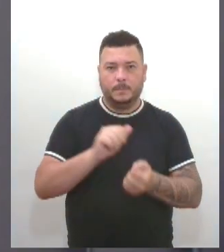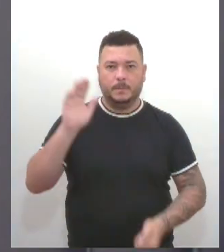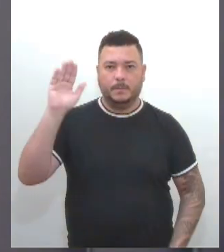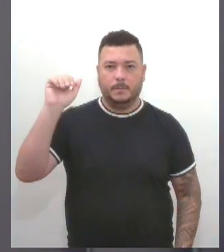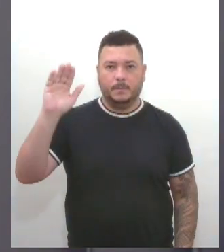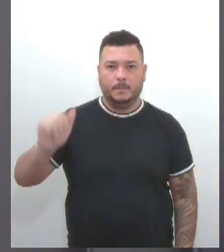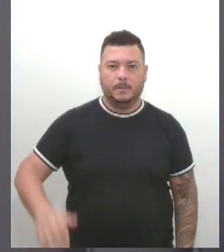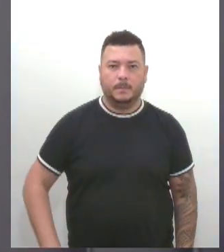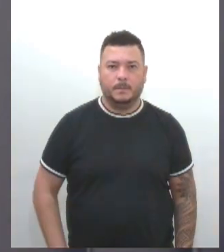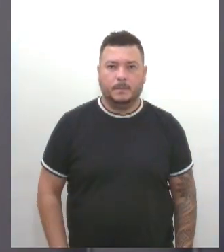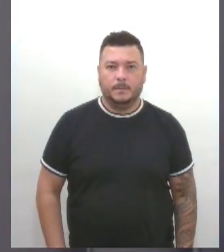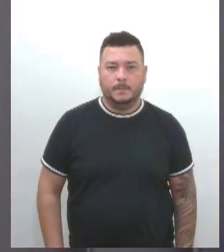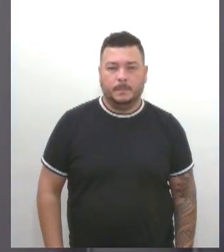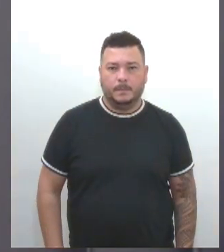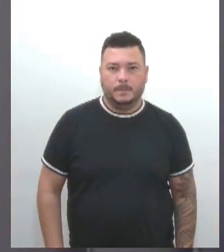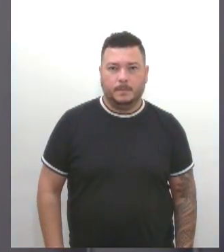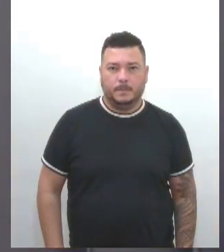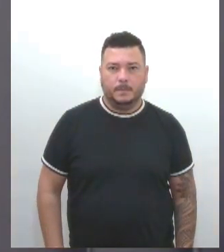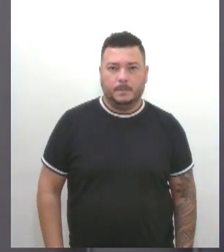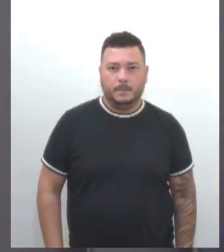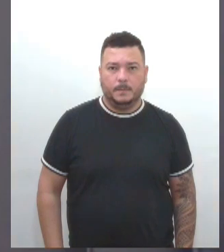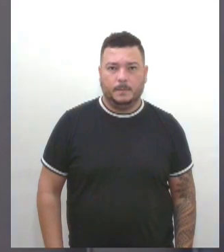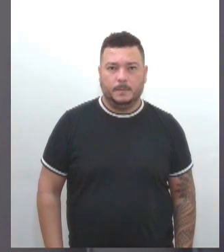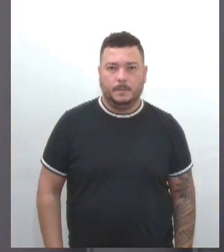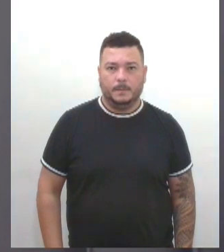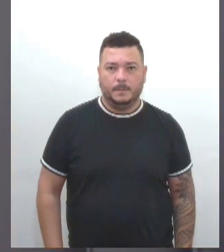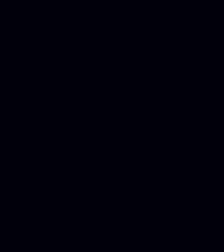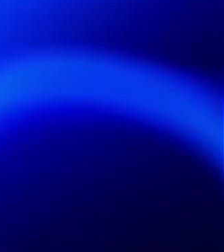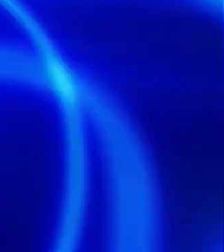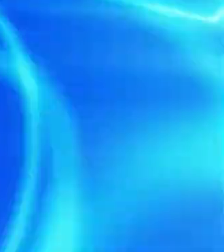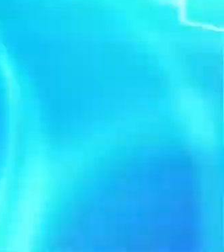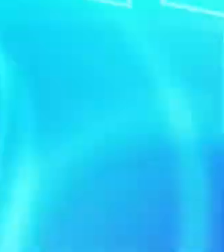até o nosso próximo encontro daqui a pouquinho. Espero todos vocês. Até já!